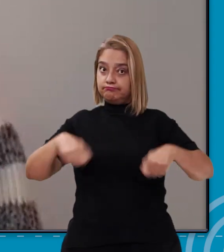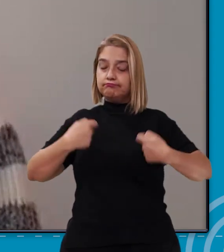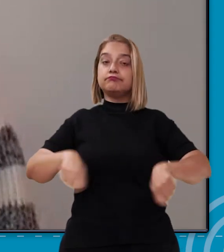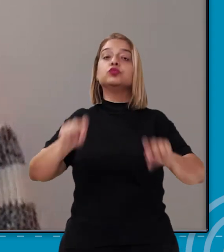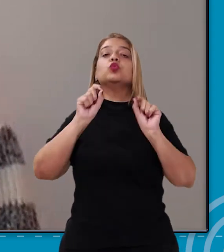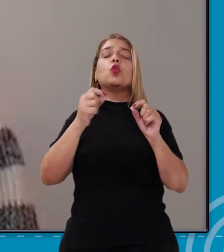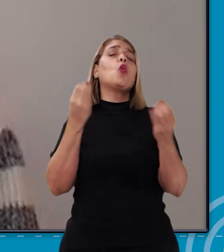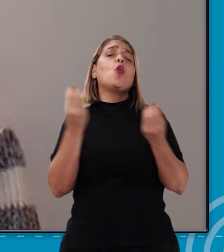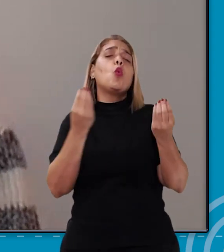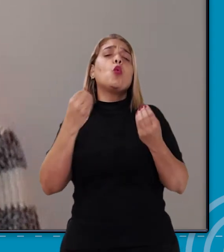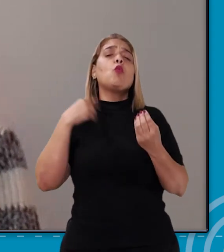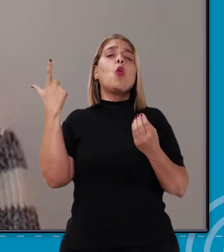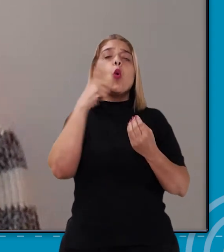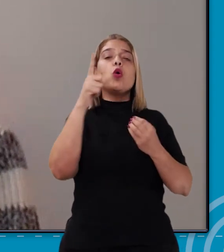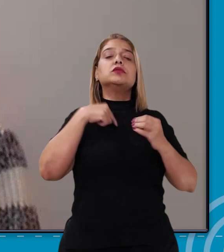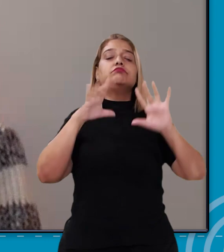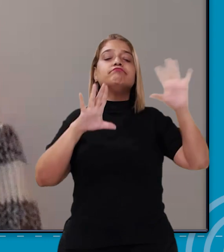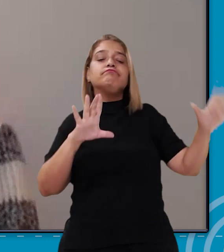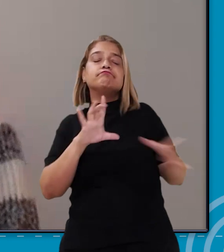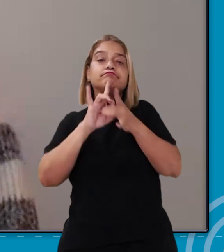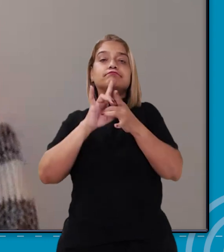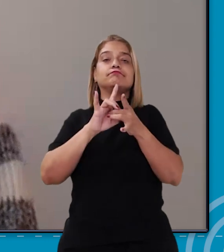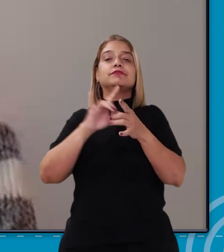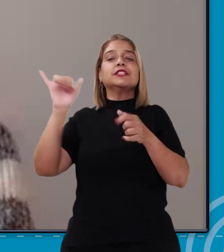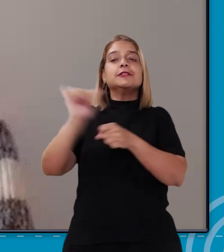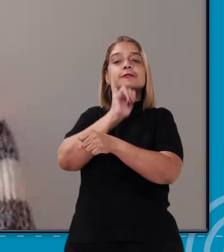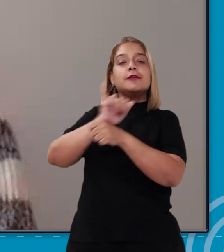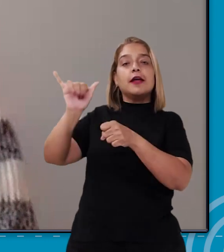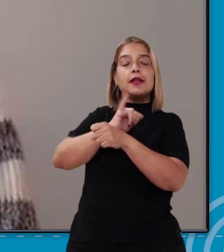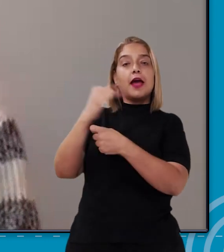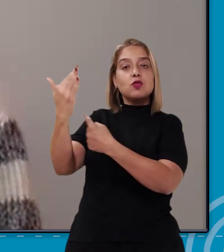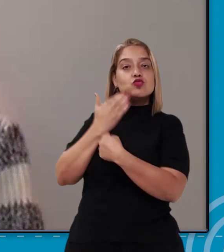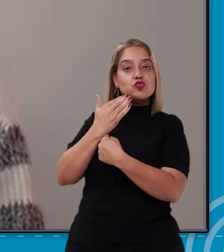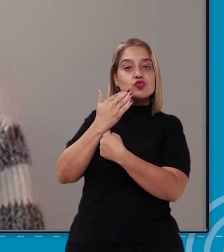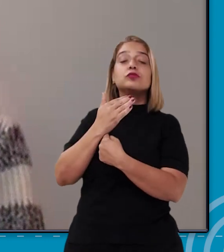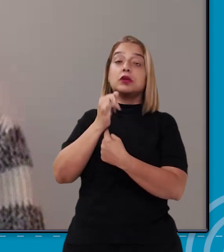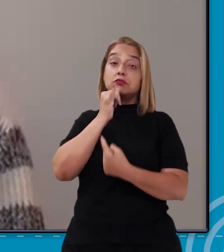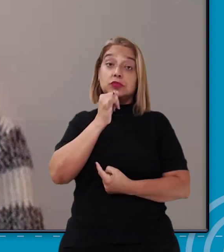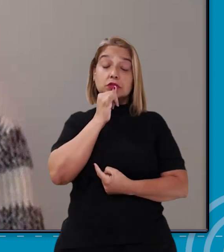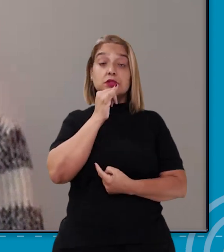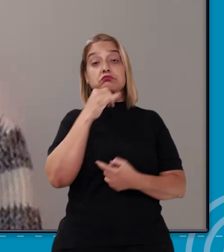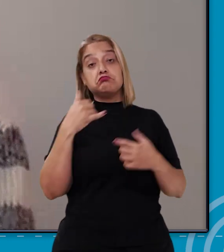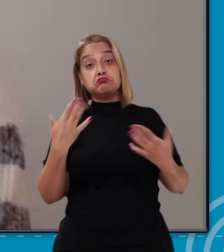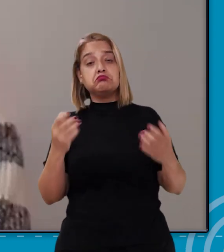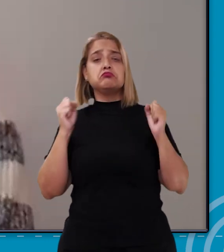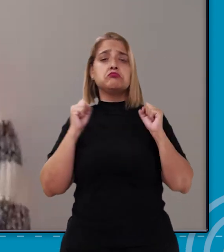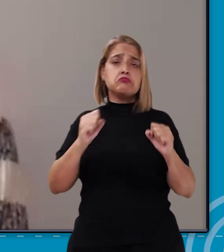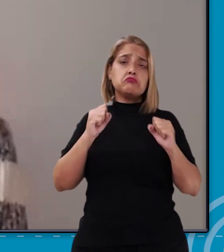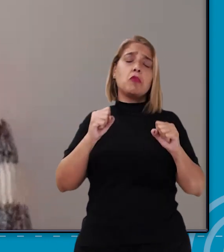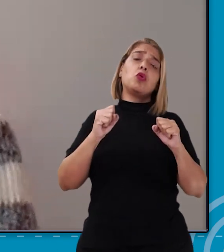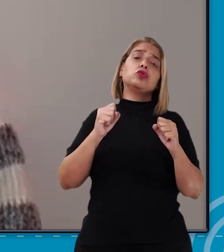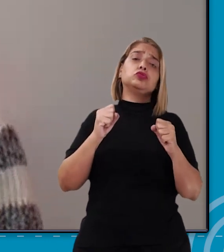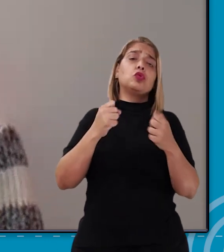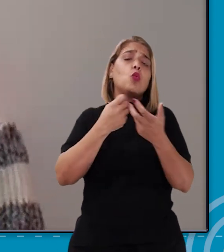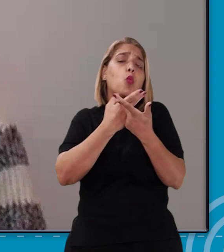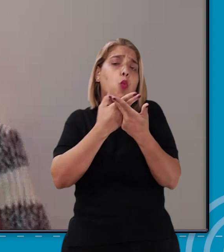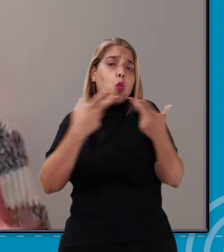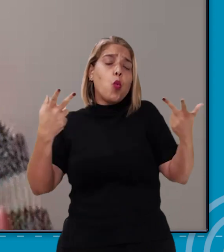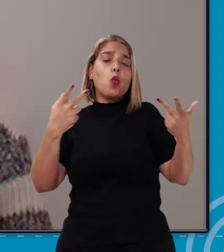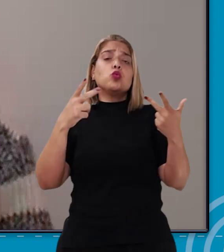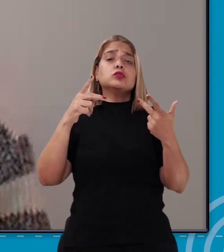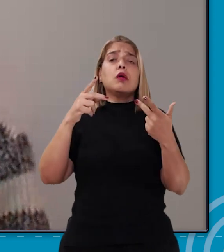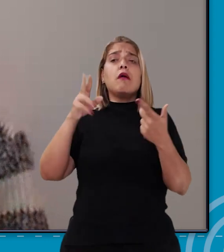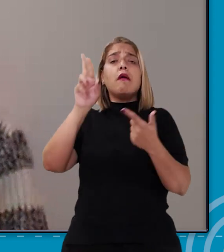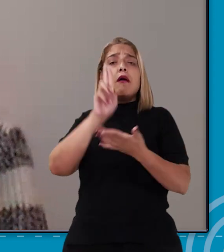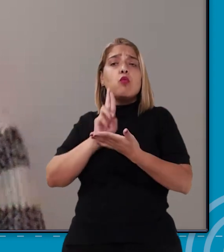das tecnologias, então, a essa estratégia? A gente pode aliar tanto com o uso de softwares de recursos tradicionais,